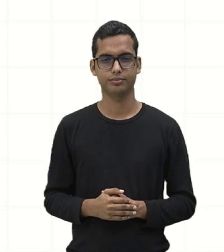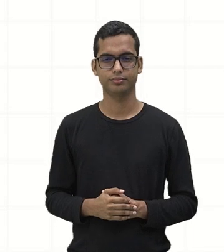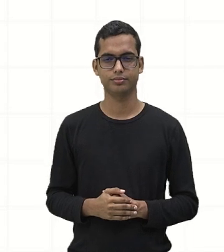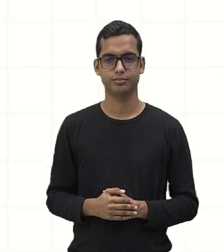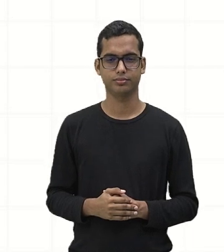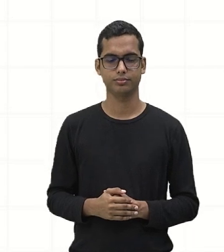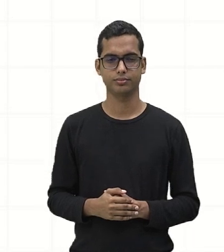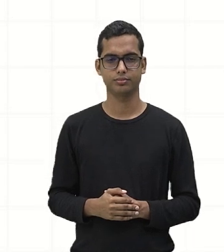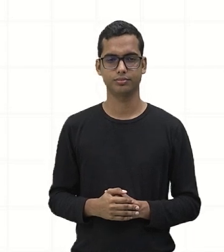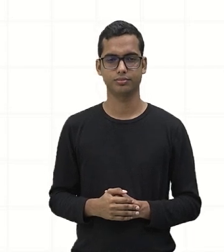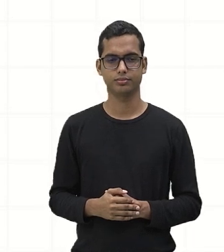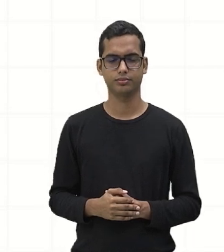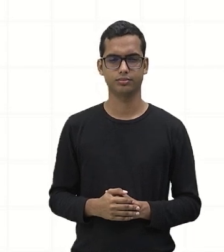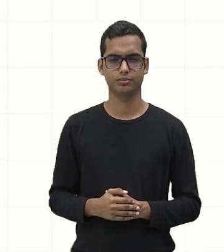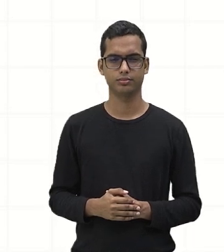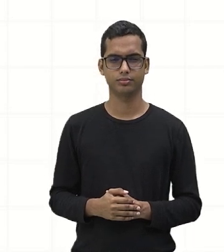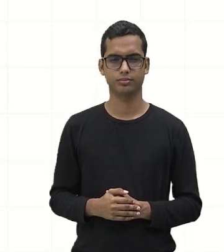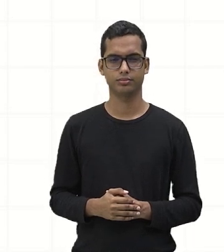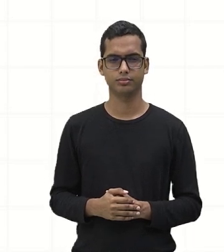o 3